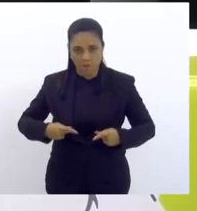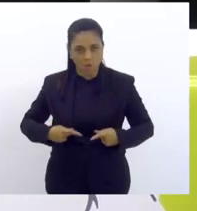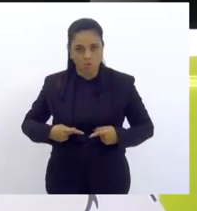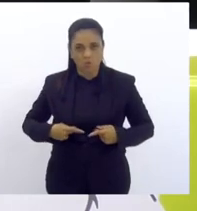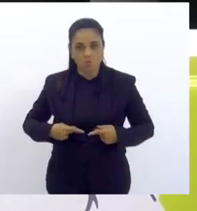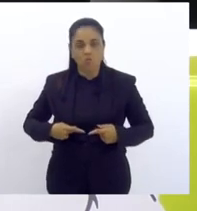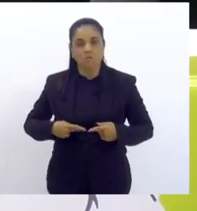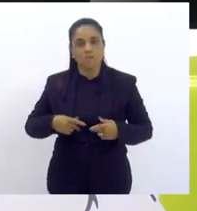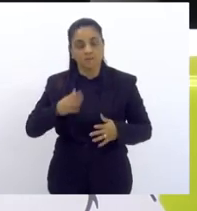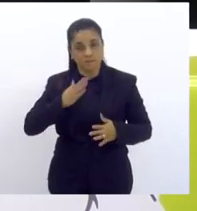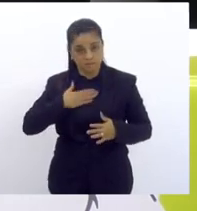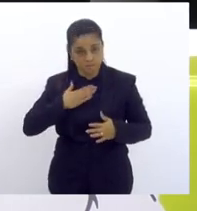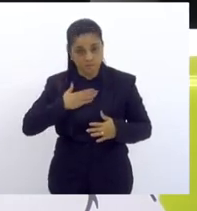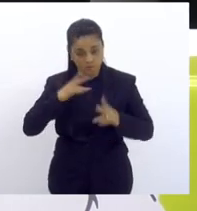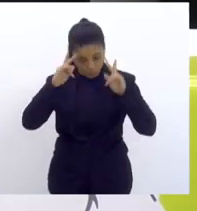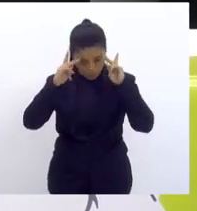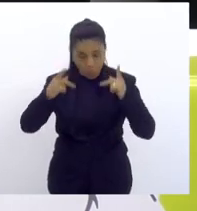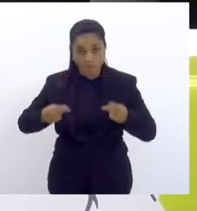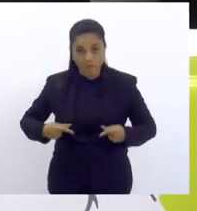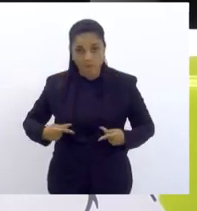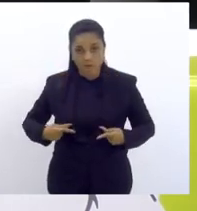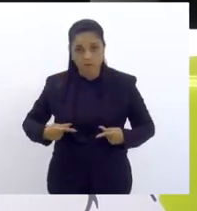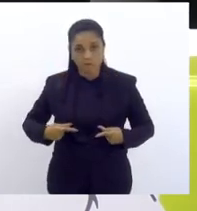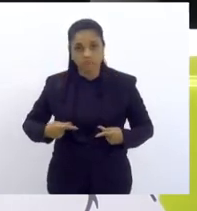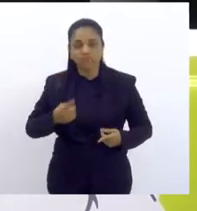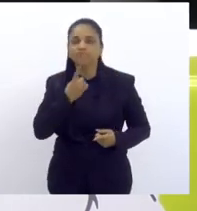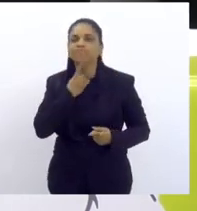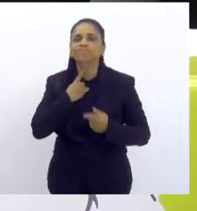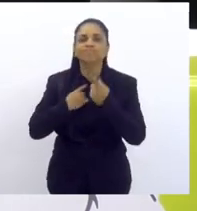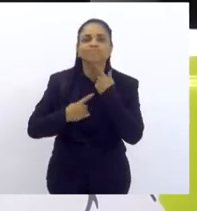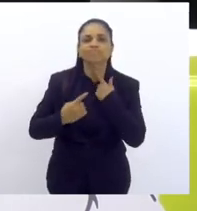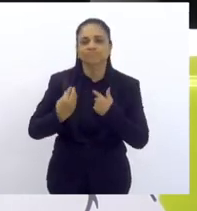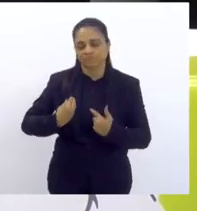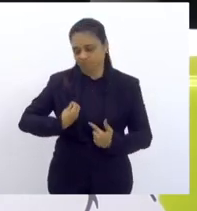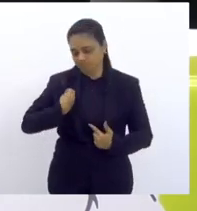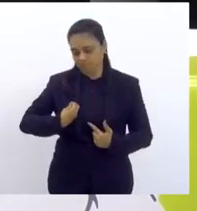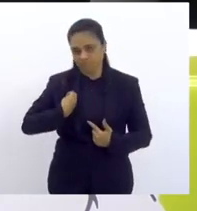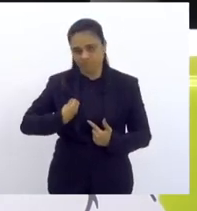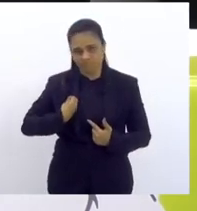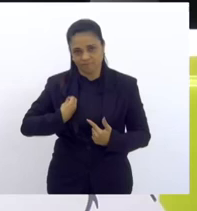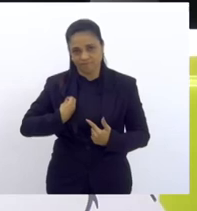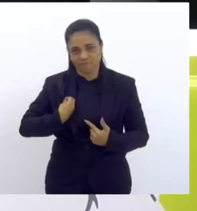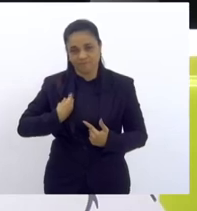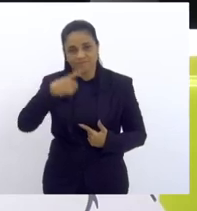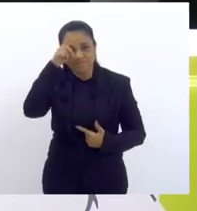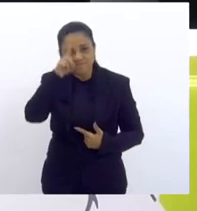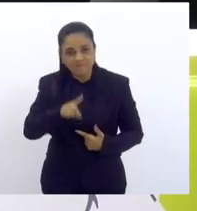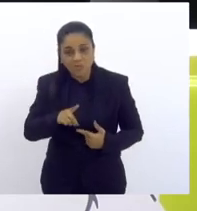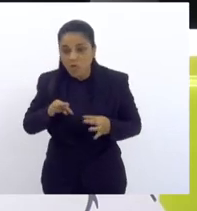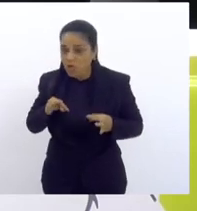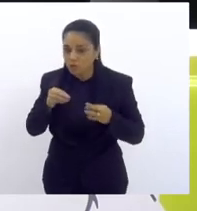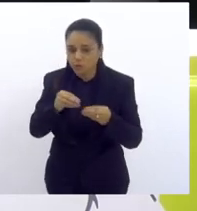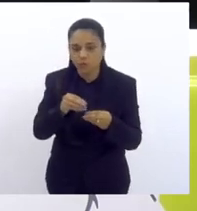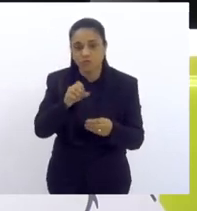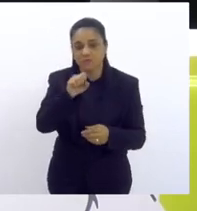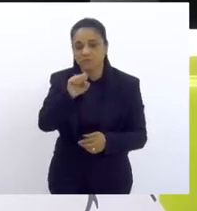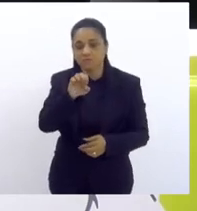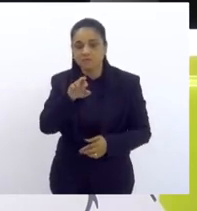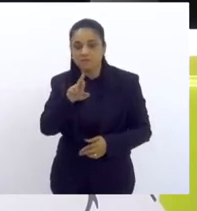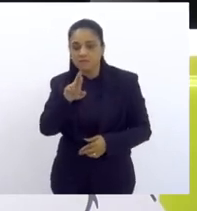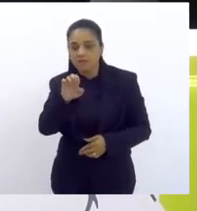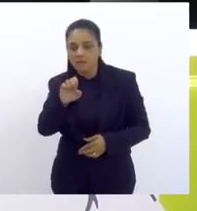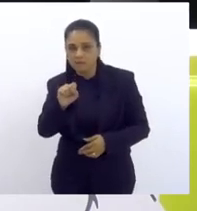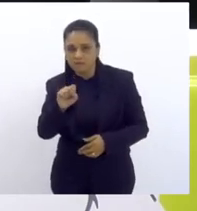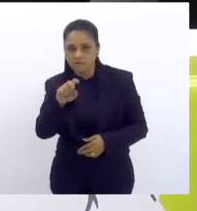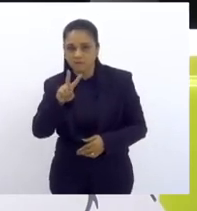condição humana tem que desejar essa vivência com dignidade a todos os seres vivos dessa terra e